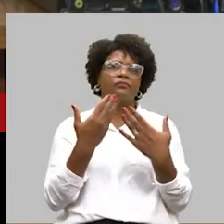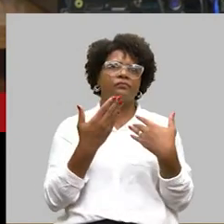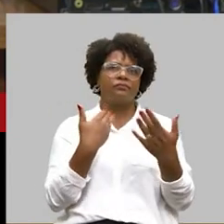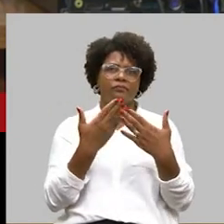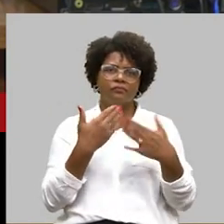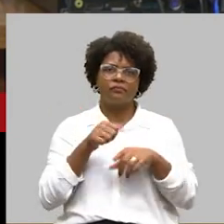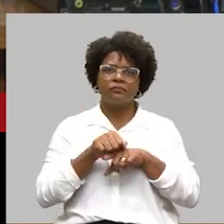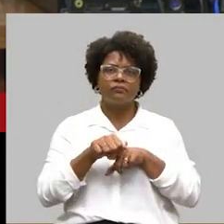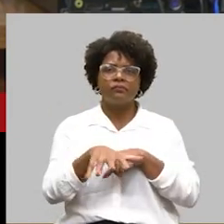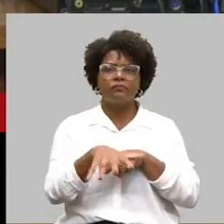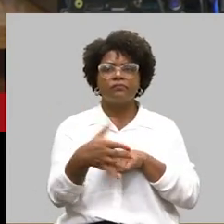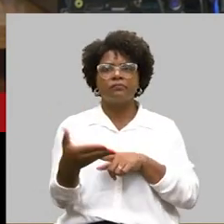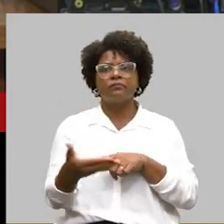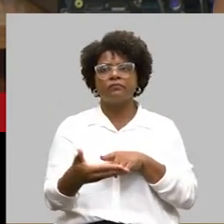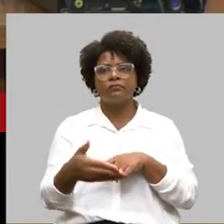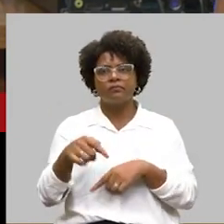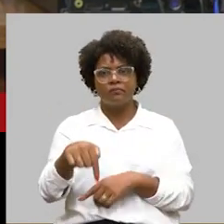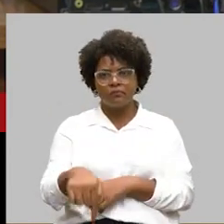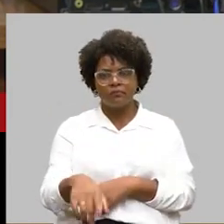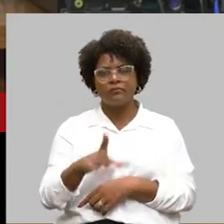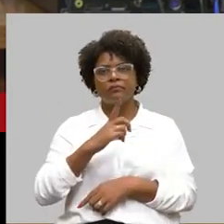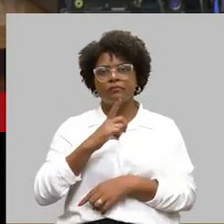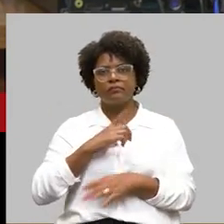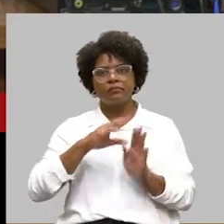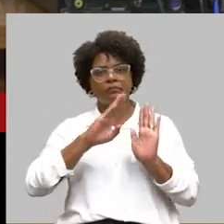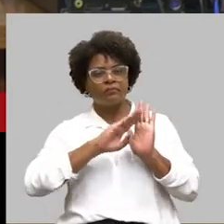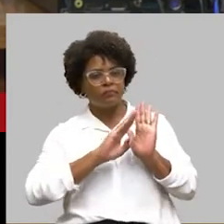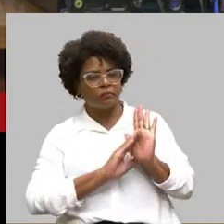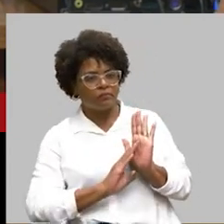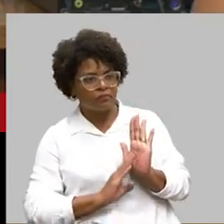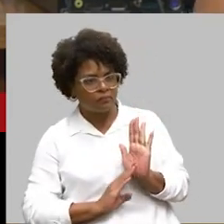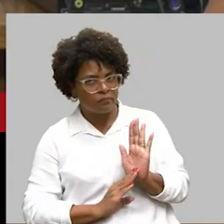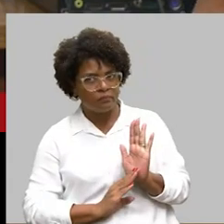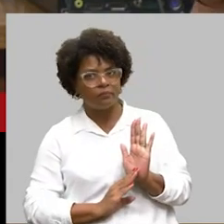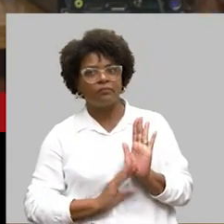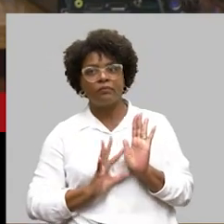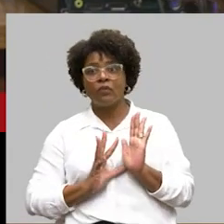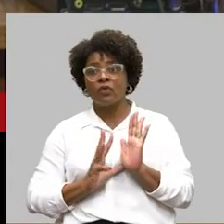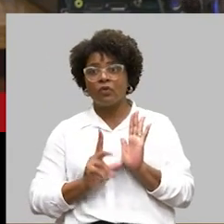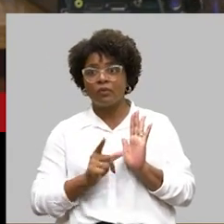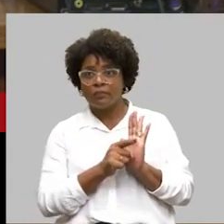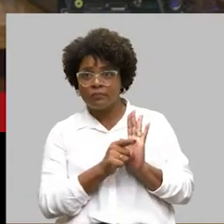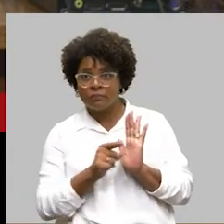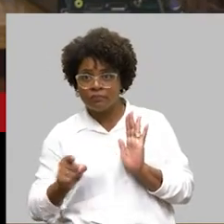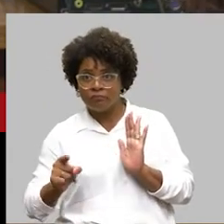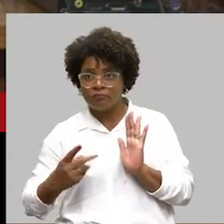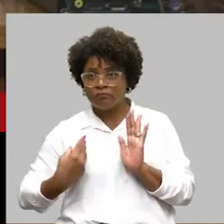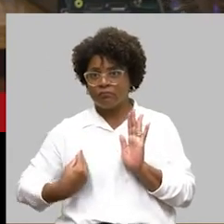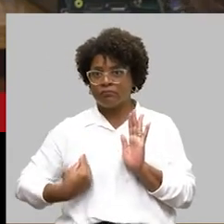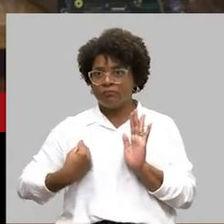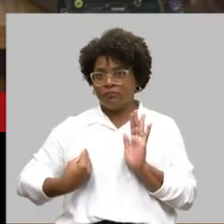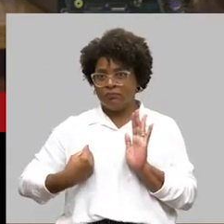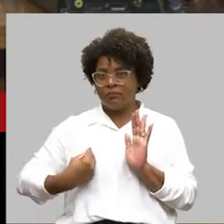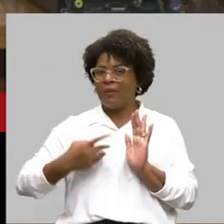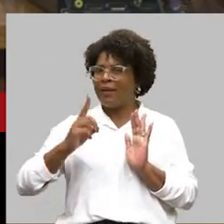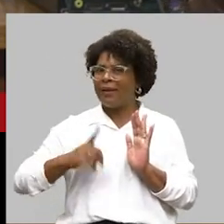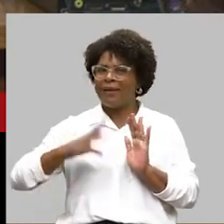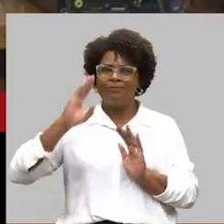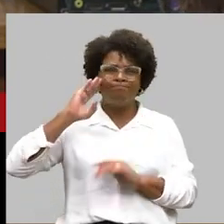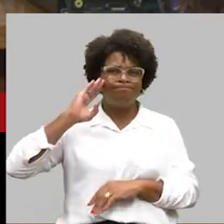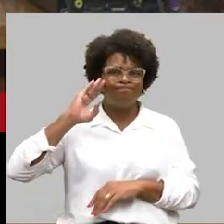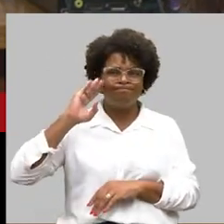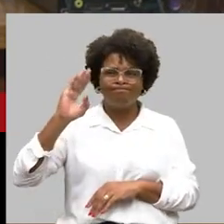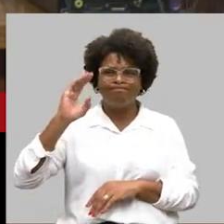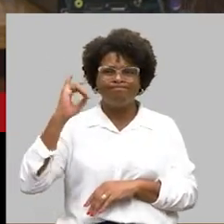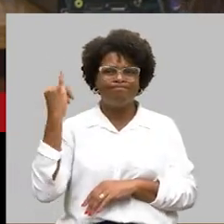demandas que hoje estão aqui nessa programação que vocês todos participarão é uma pauta importantíssima